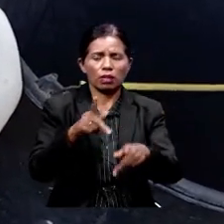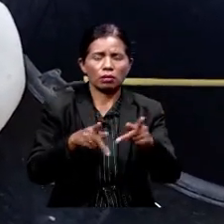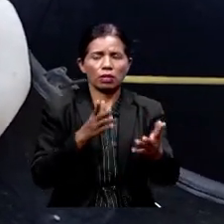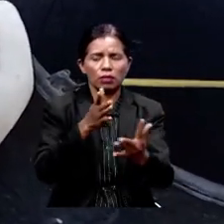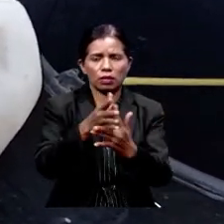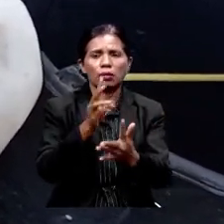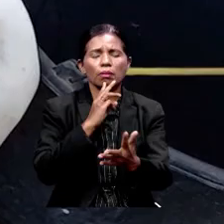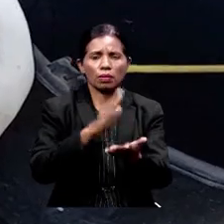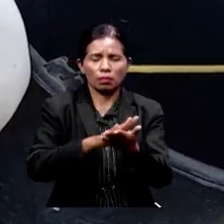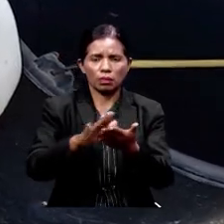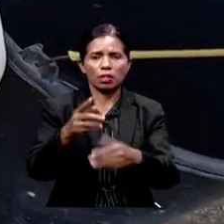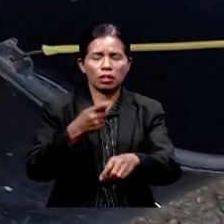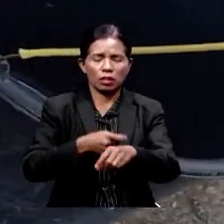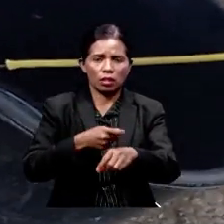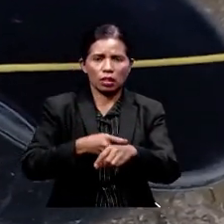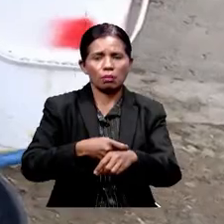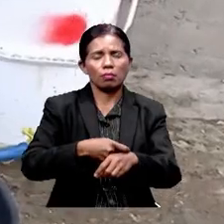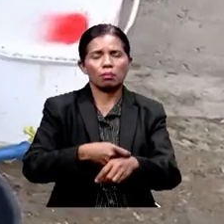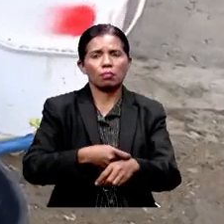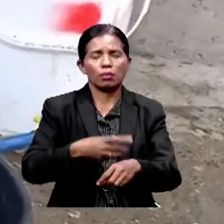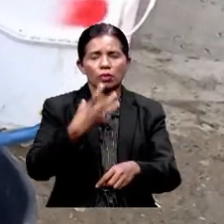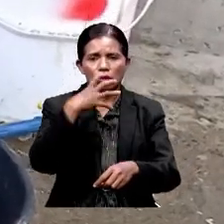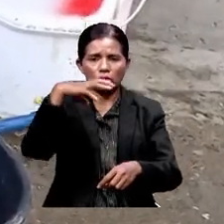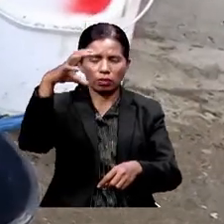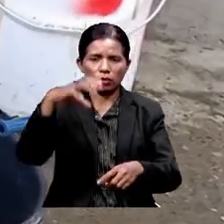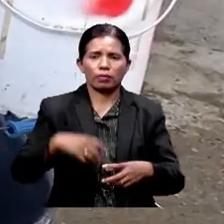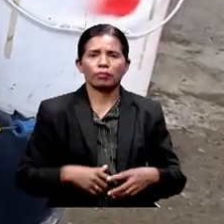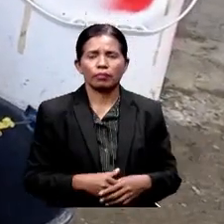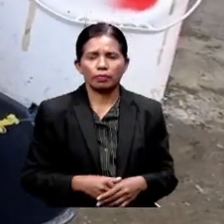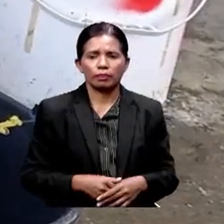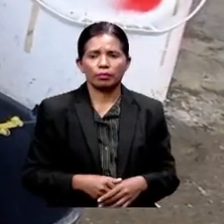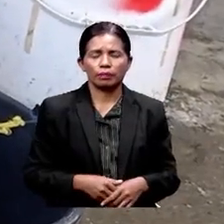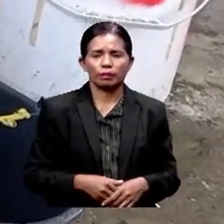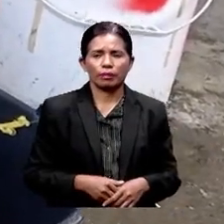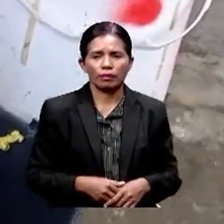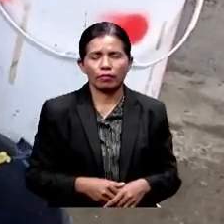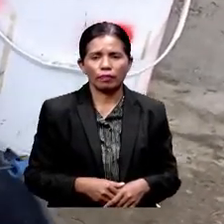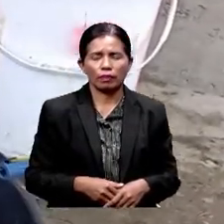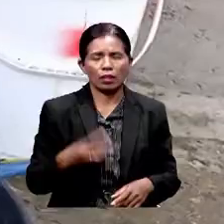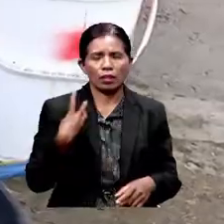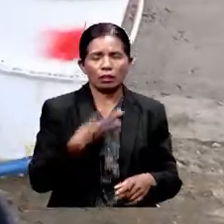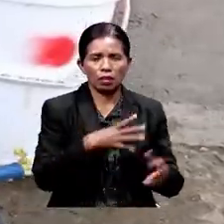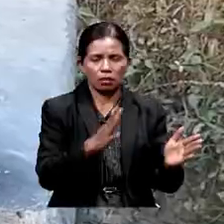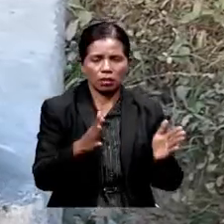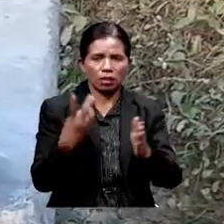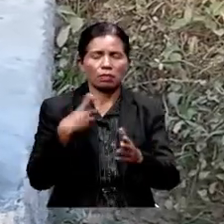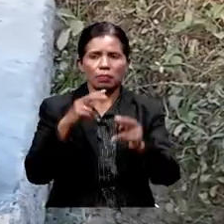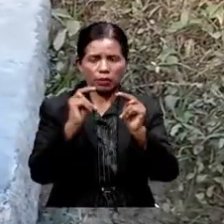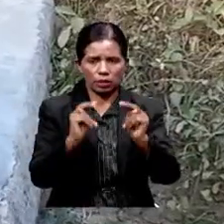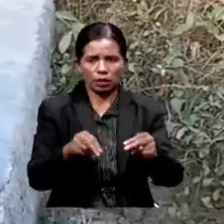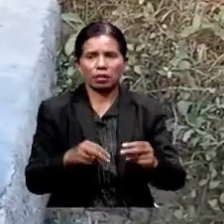suba bemos i a tempo bailaronarok. Amnia proceso ne be ami precisa